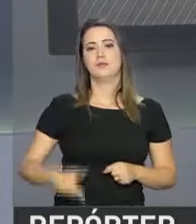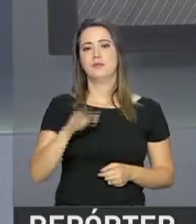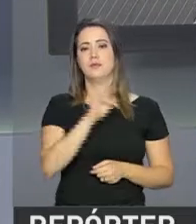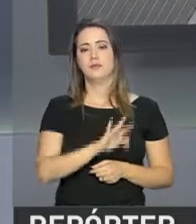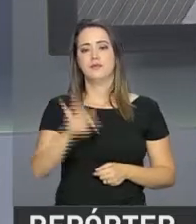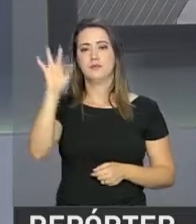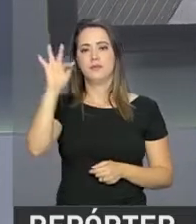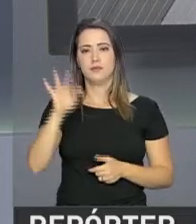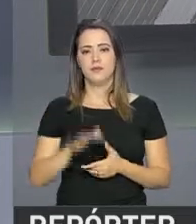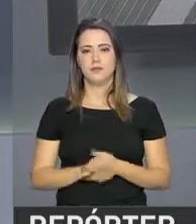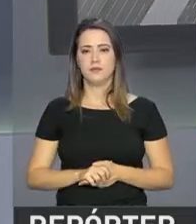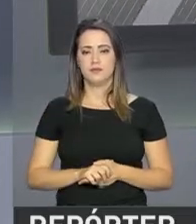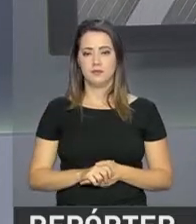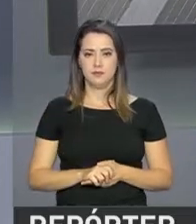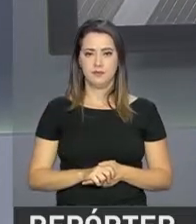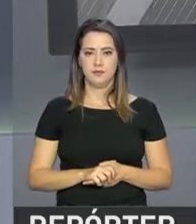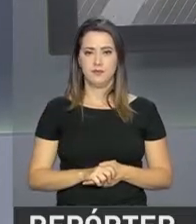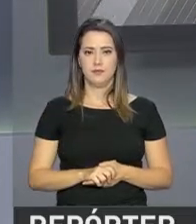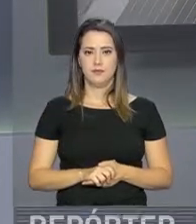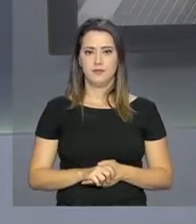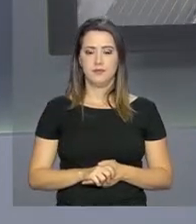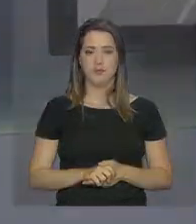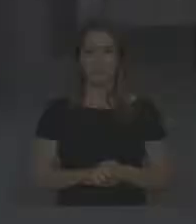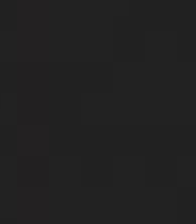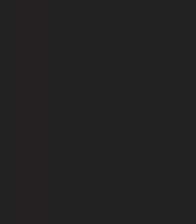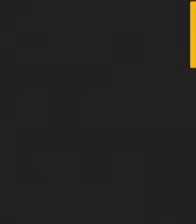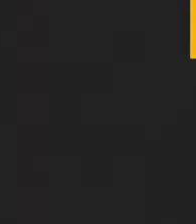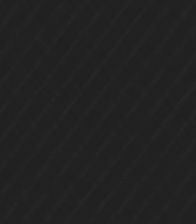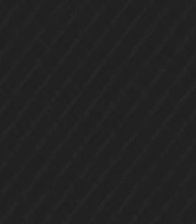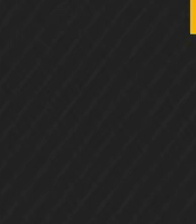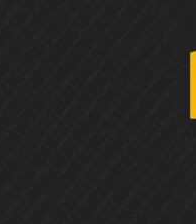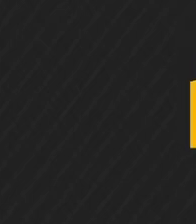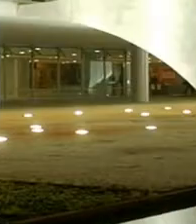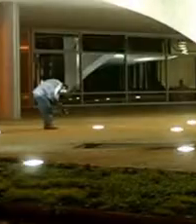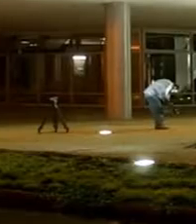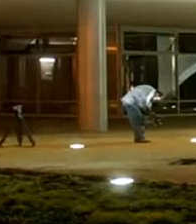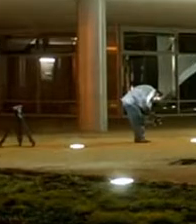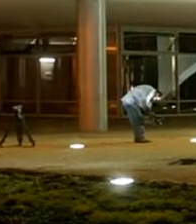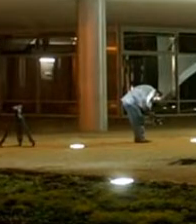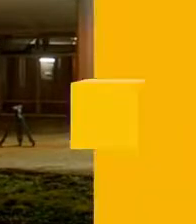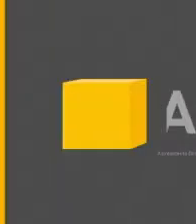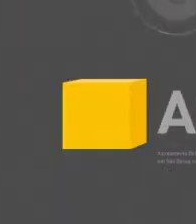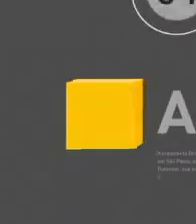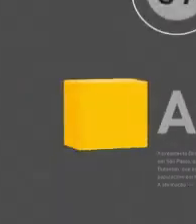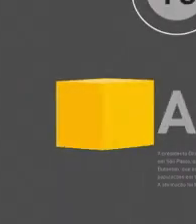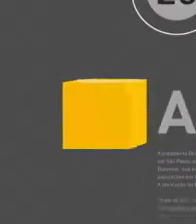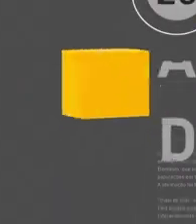na NBR, a TV do Governo Federal.